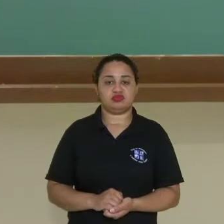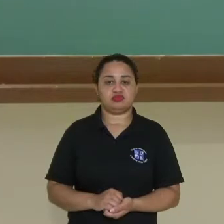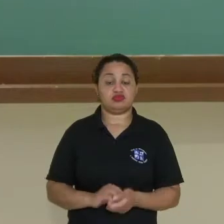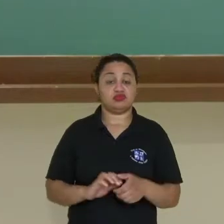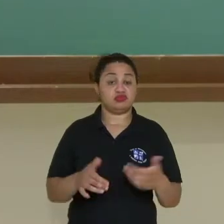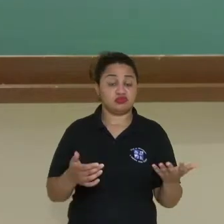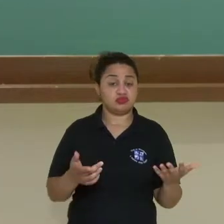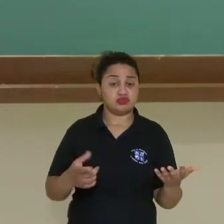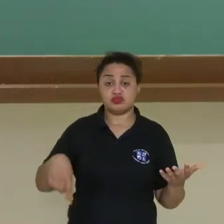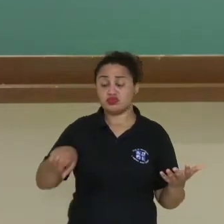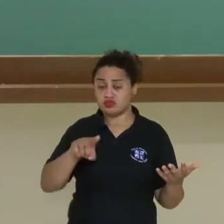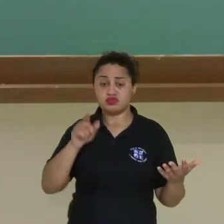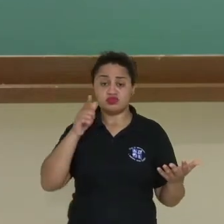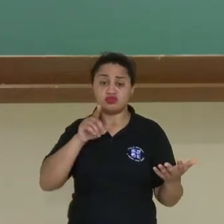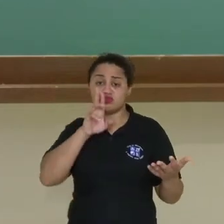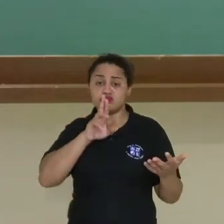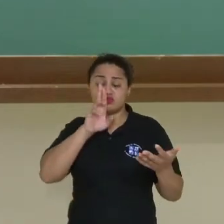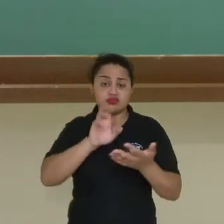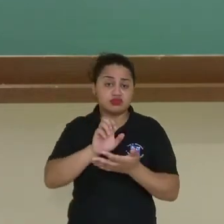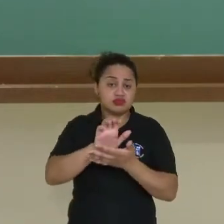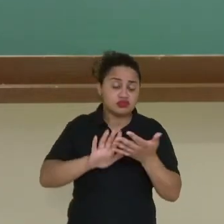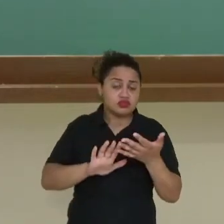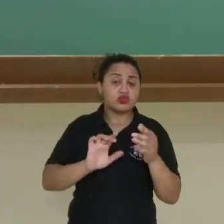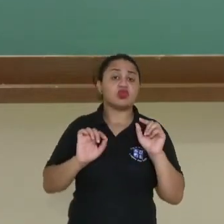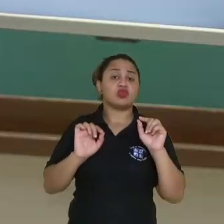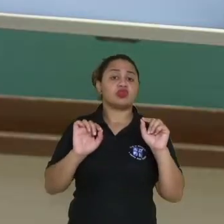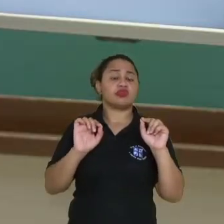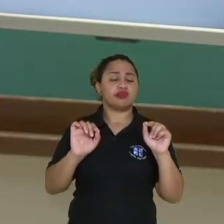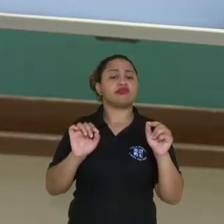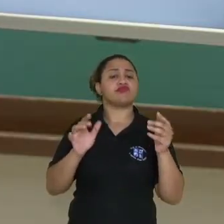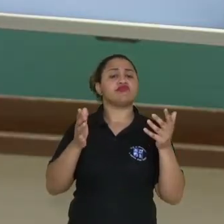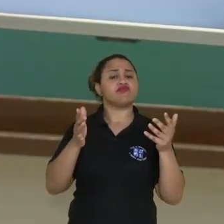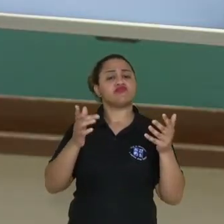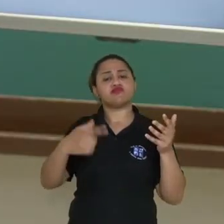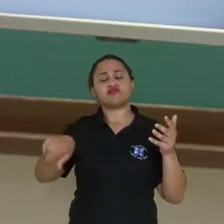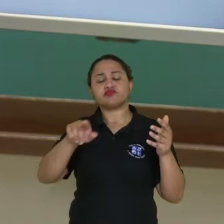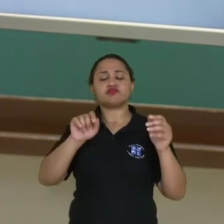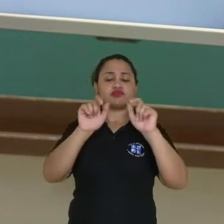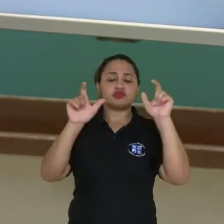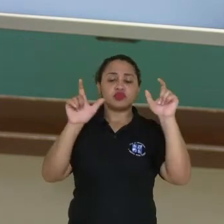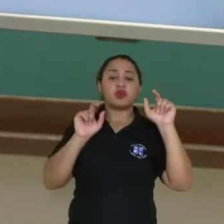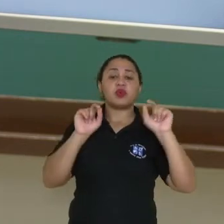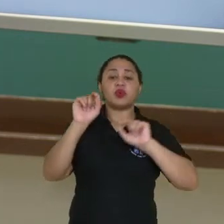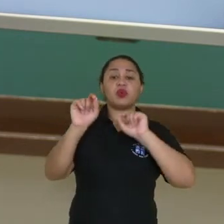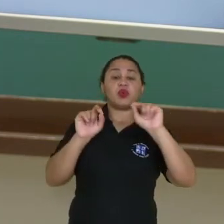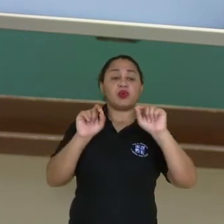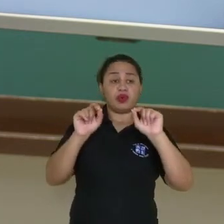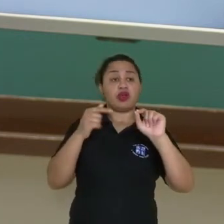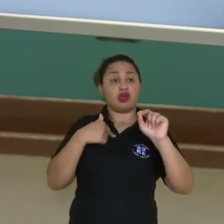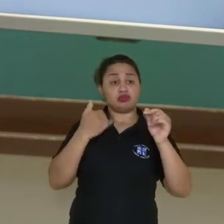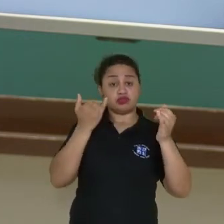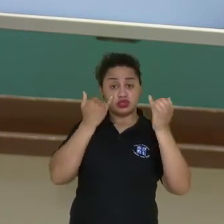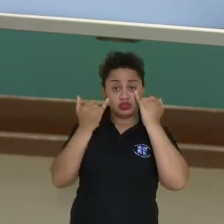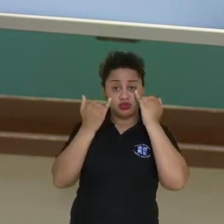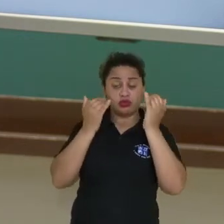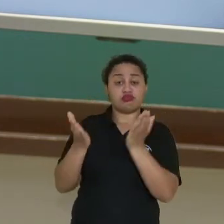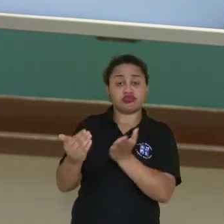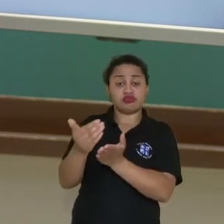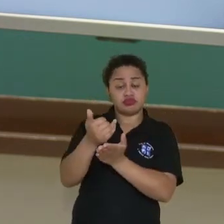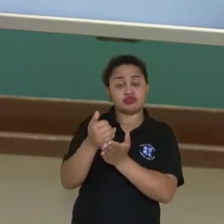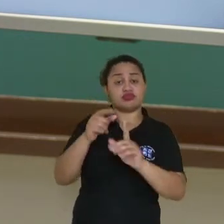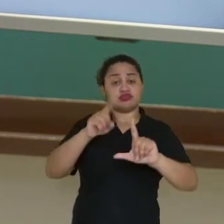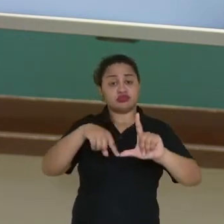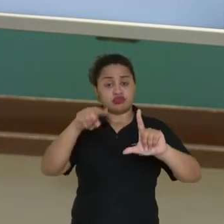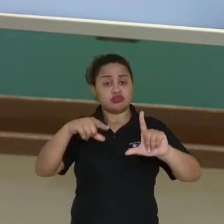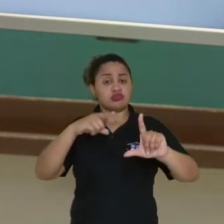E aí, galera, como que ficou a resposta de vocês, né? Eu gostaria de chamar a atenção para esse dado estatístico que nós temos aqui,